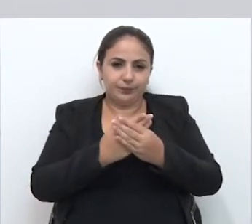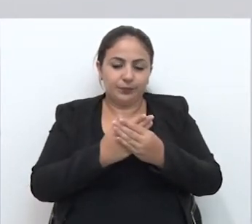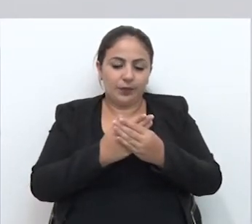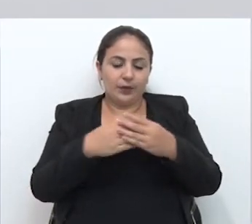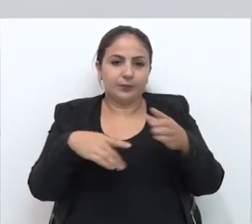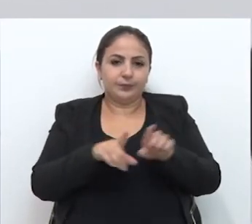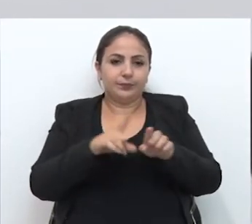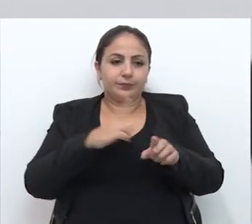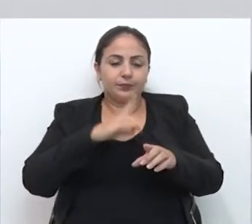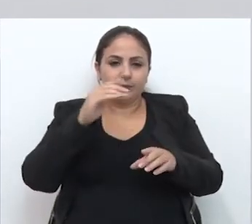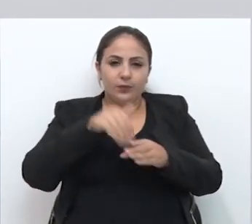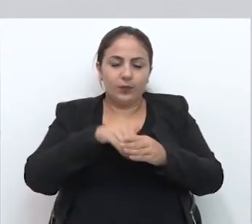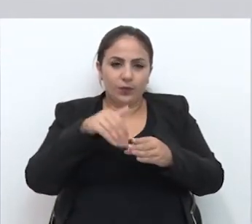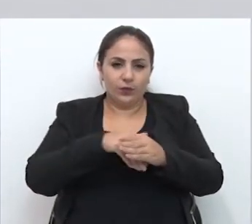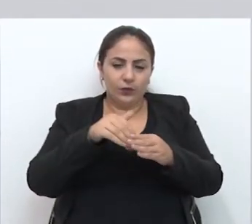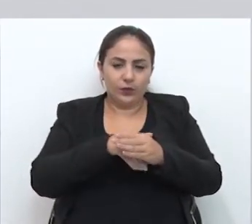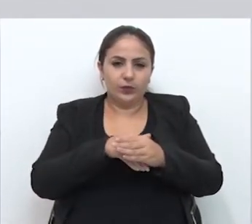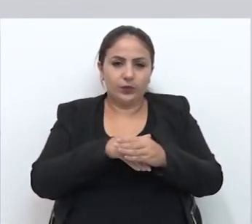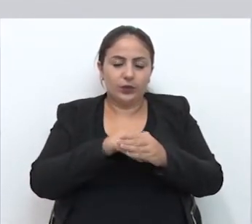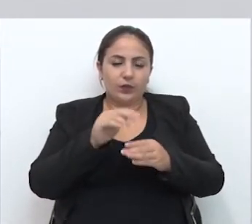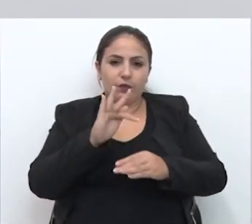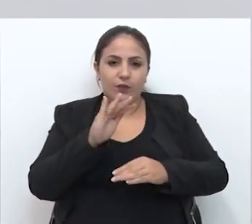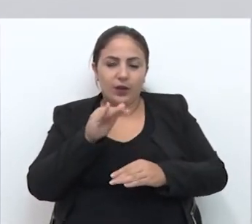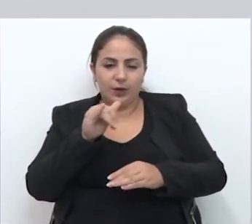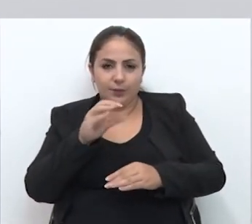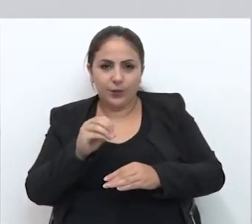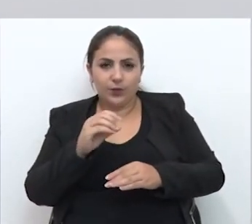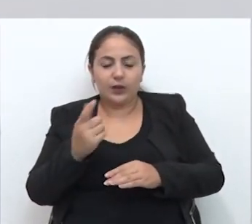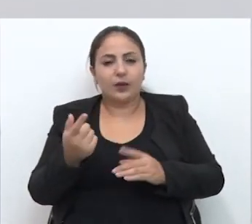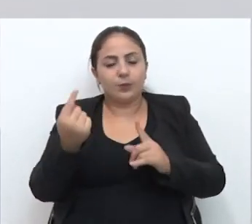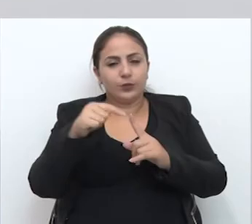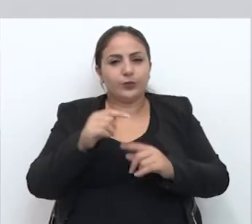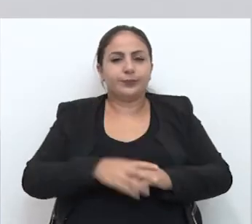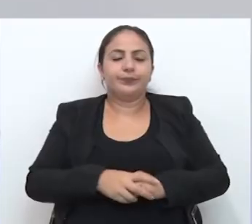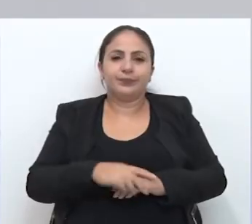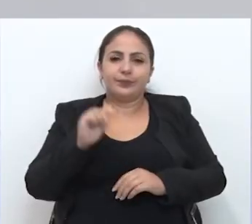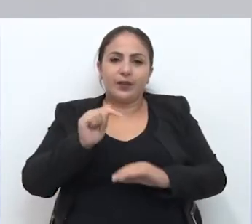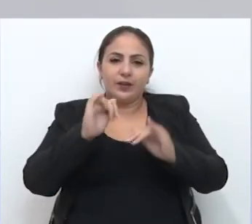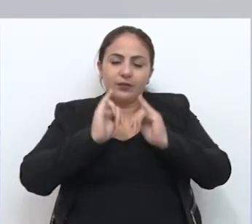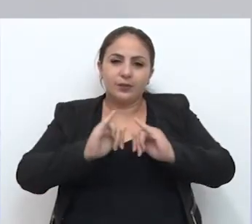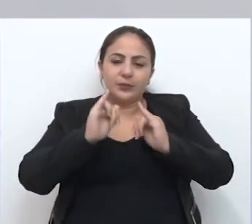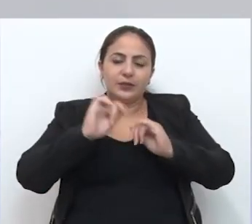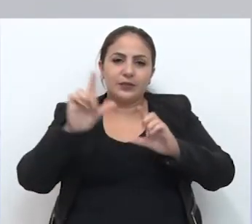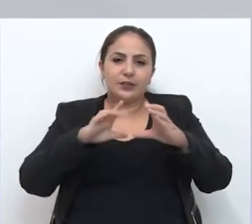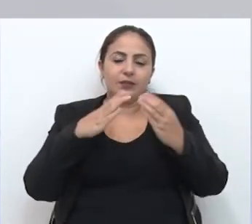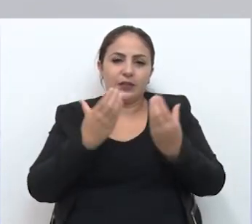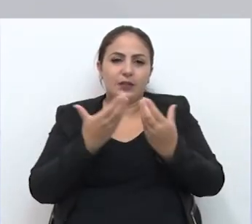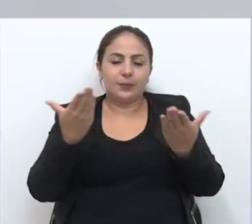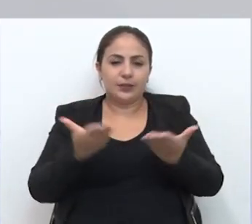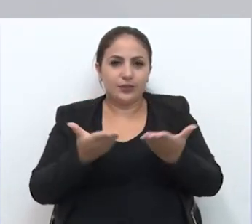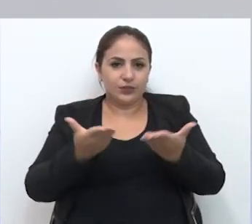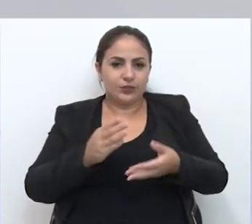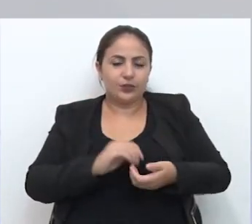eleitoral e dê um voto de confiança para o Fábio, que esse é um dos nossos objetivos. E estas foram as